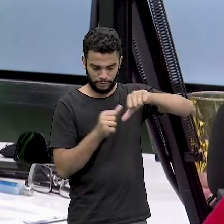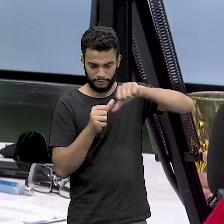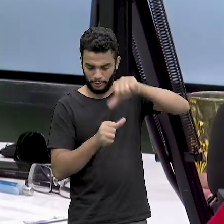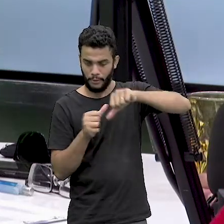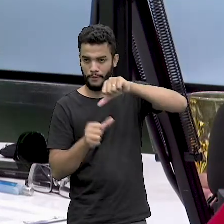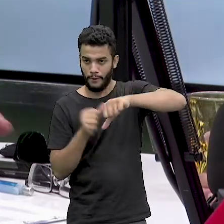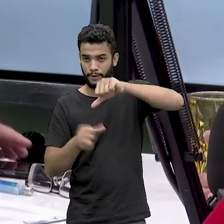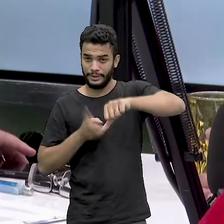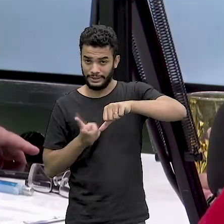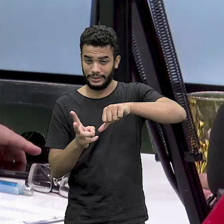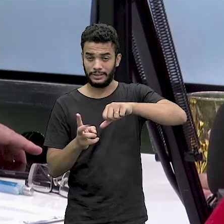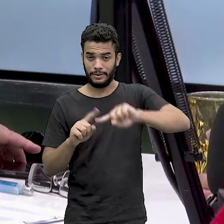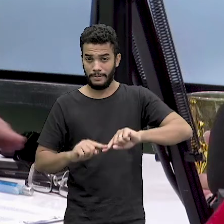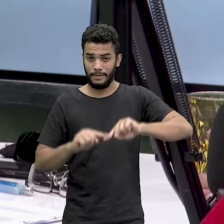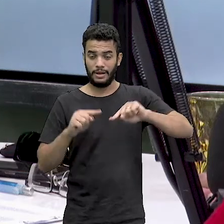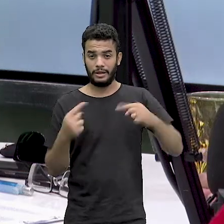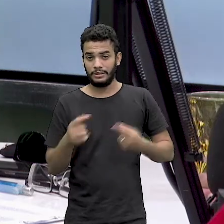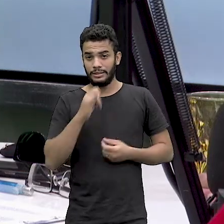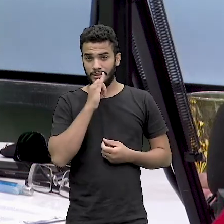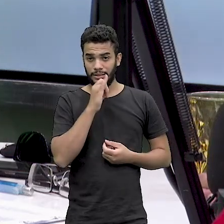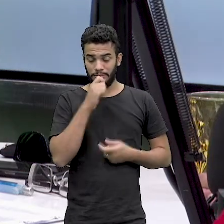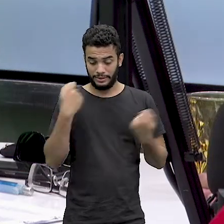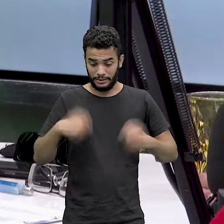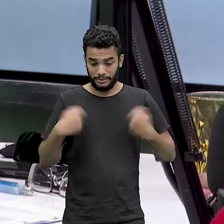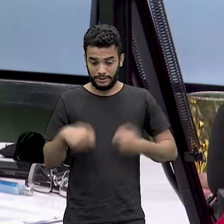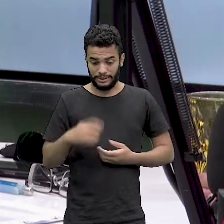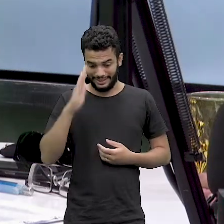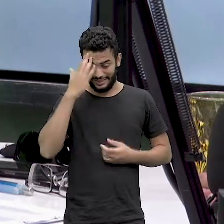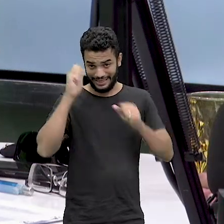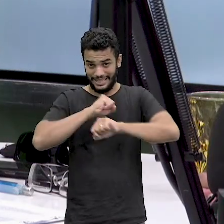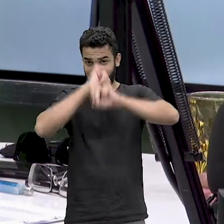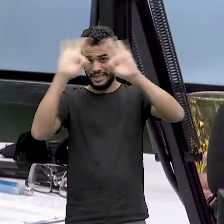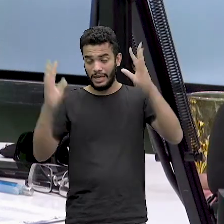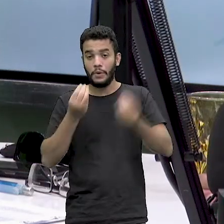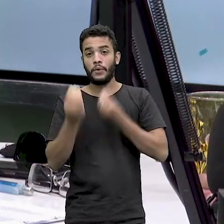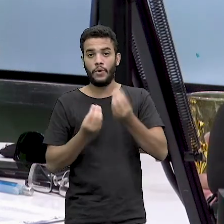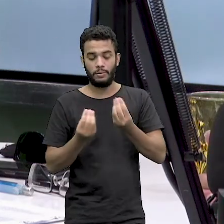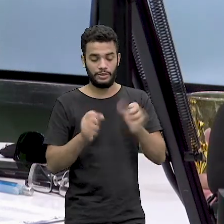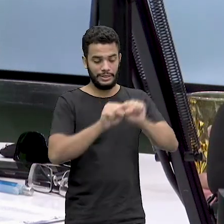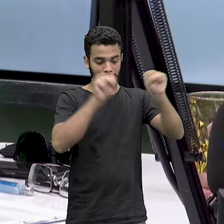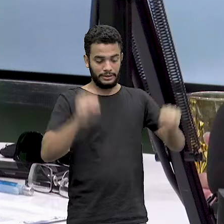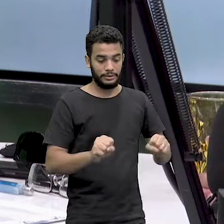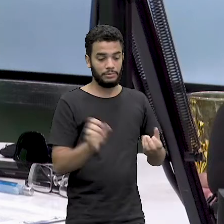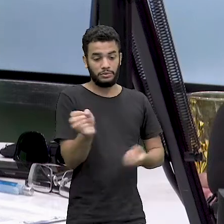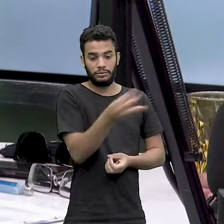não conectados, quando eu falo em rede social, conectado a esse novo sistema, né?